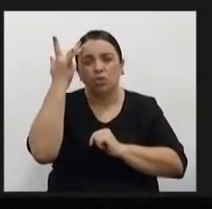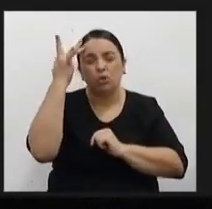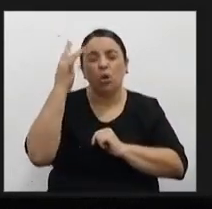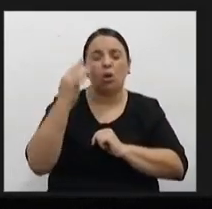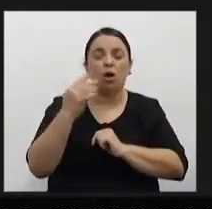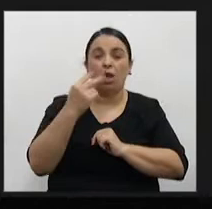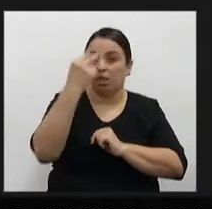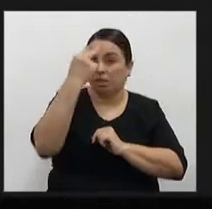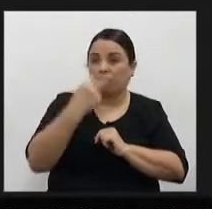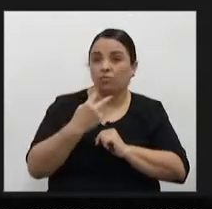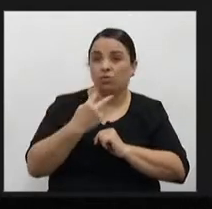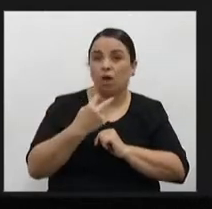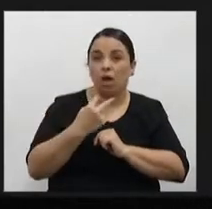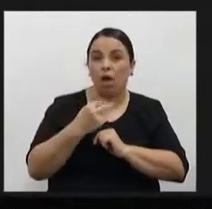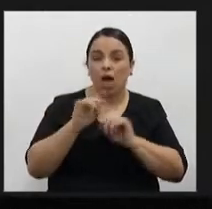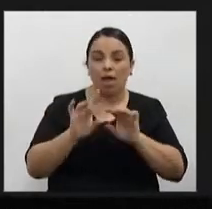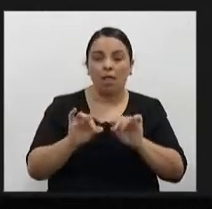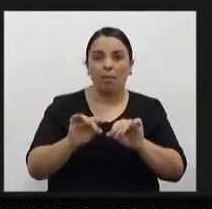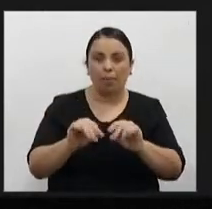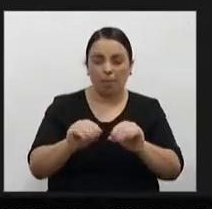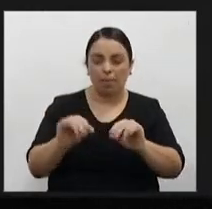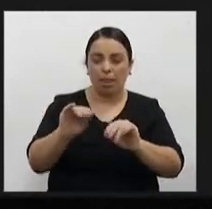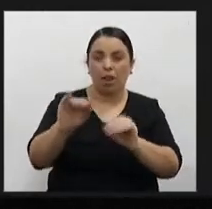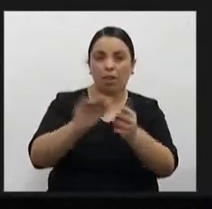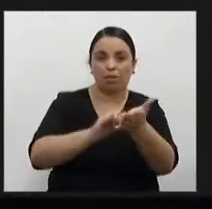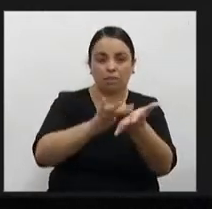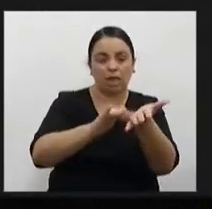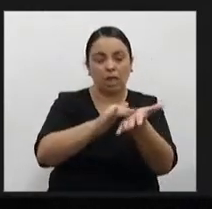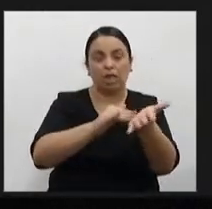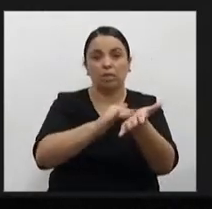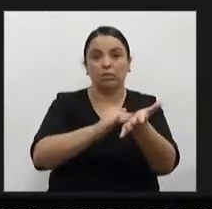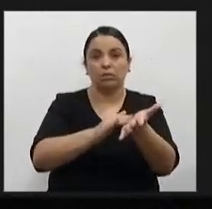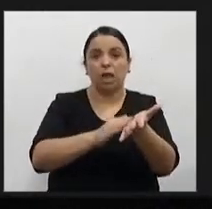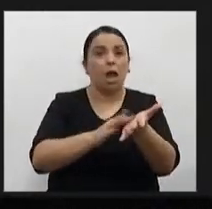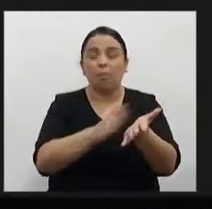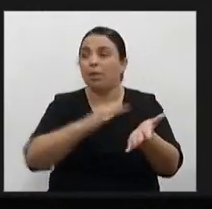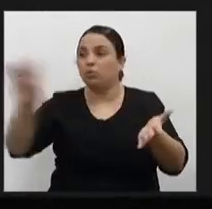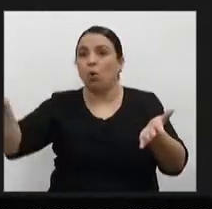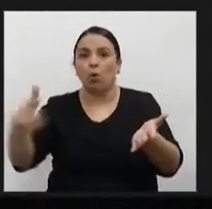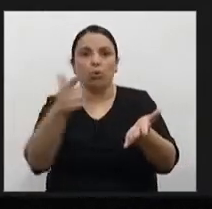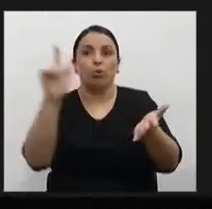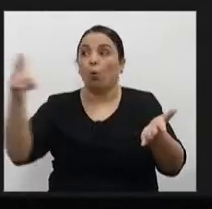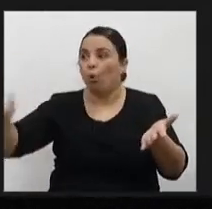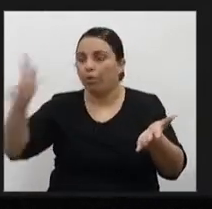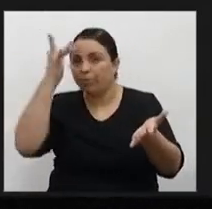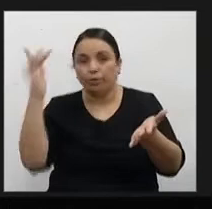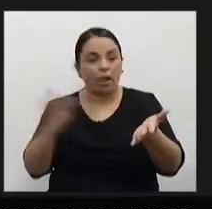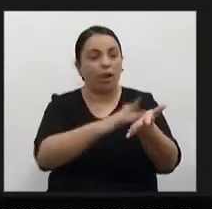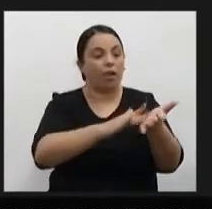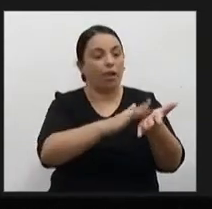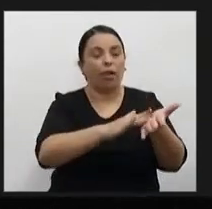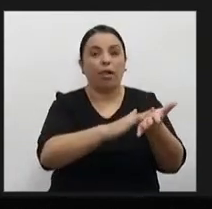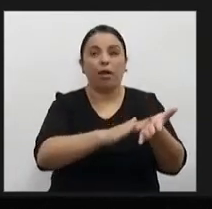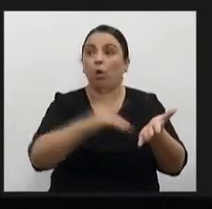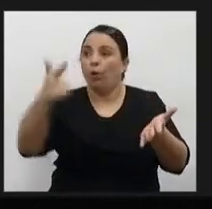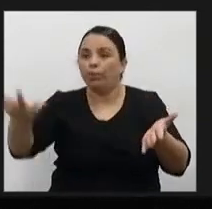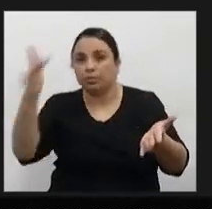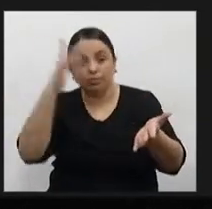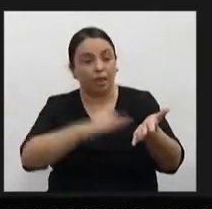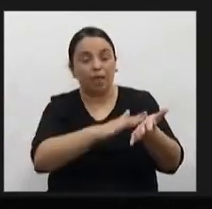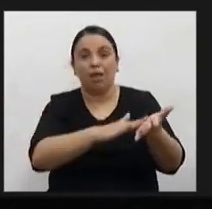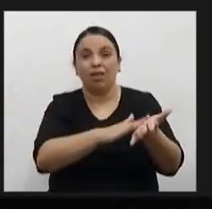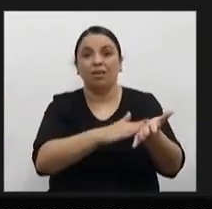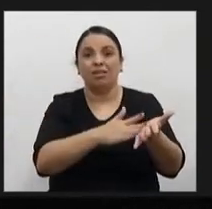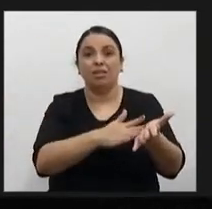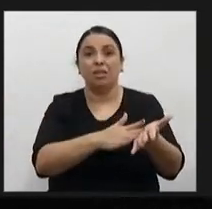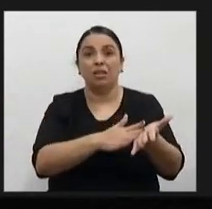tec. Passa a mão em tudo, porque o contato nosso é direto com a mão. Mas eu não dá